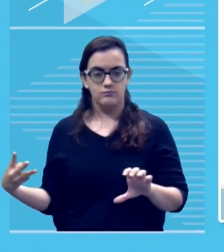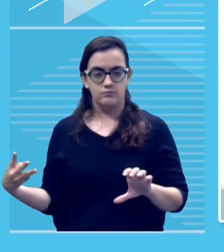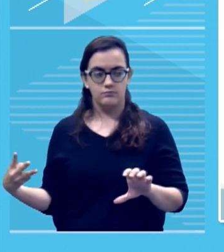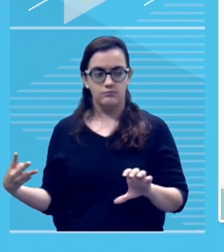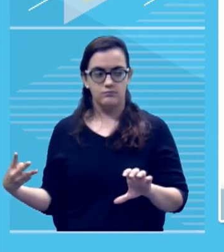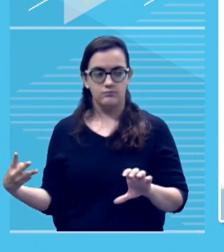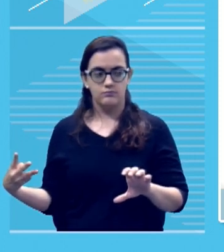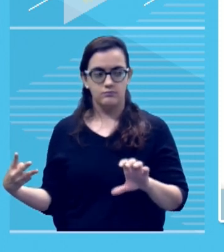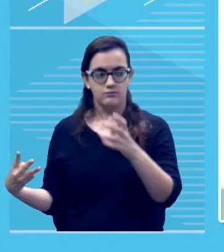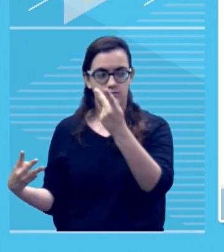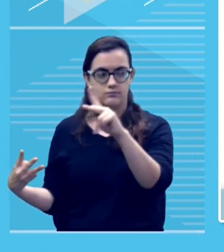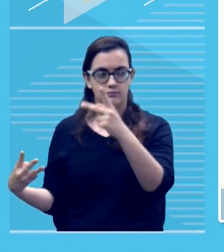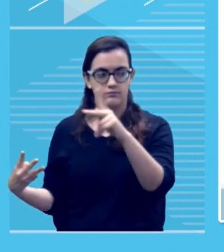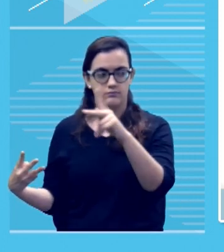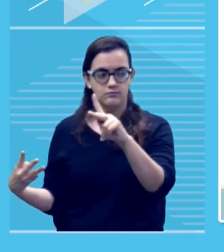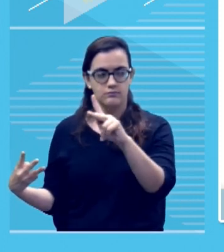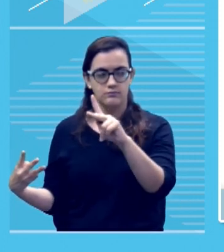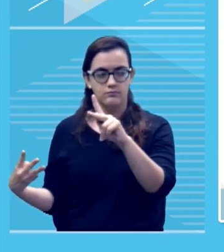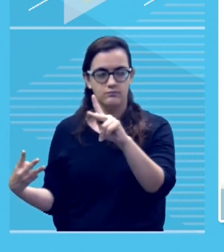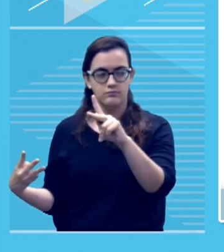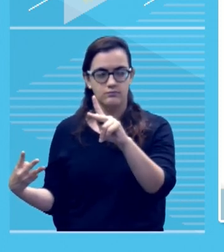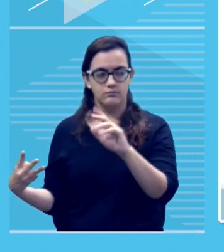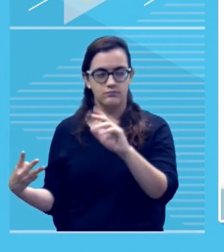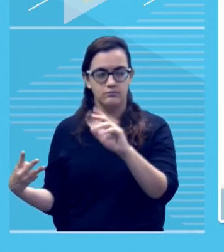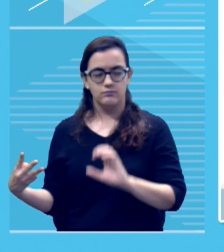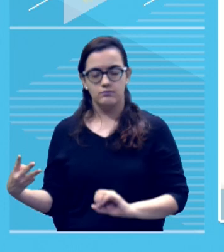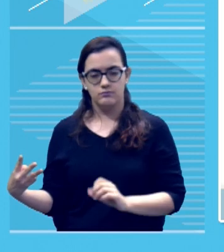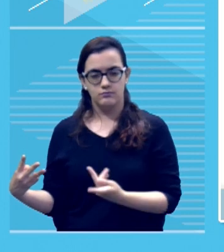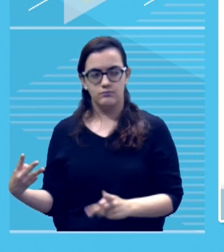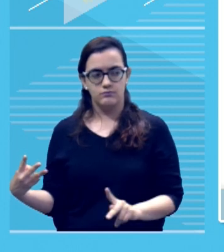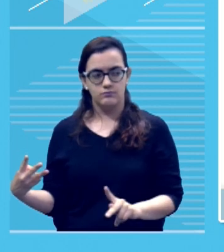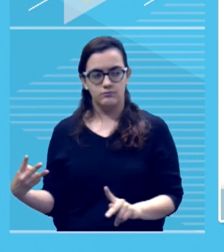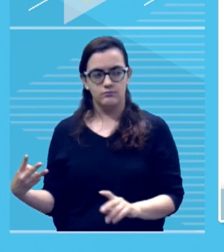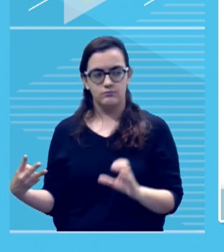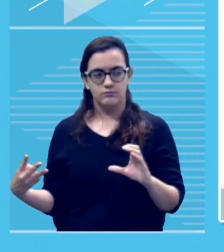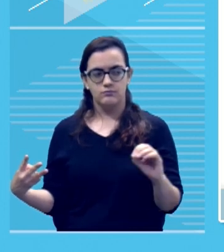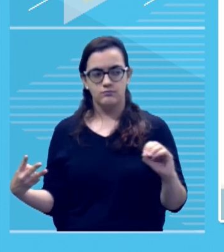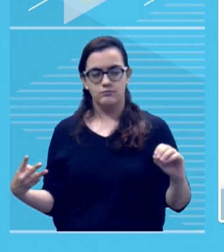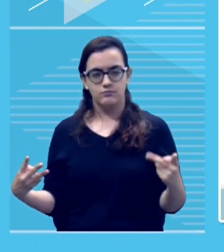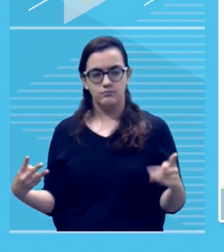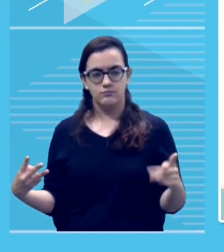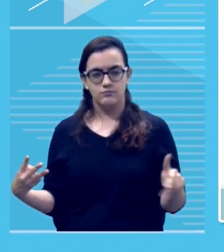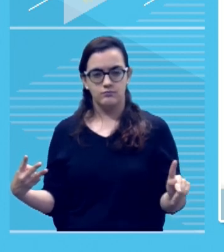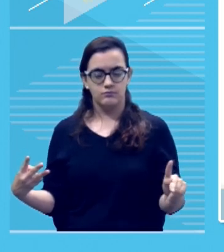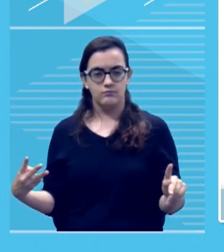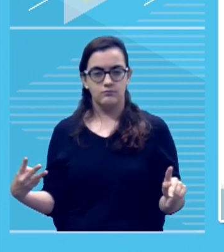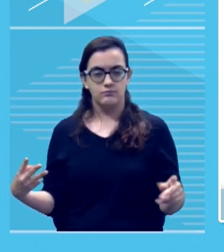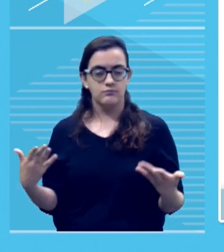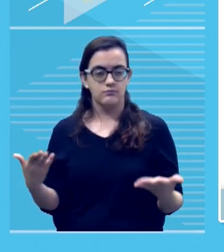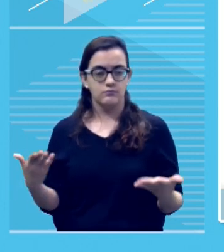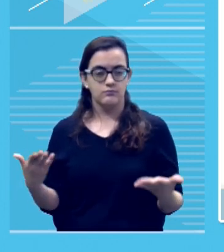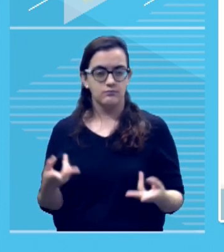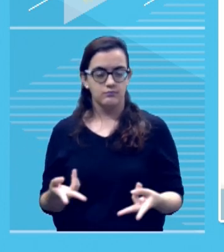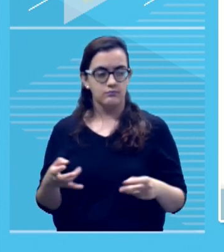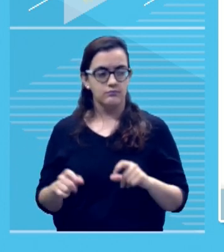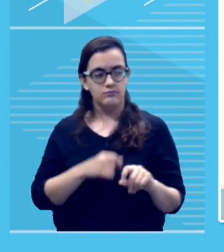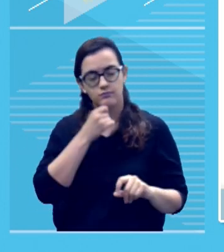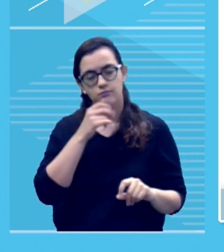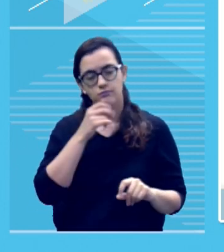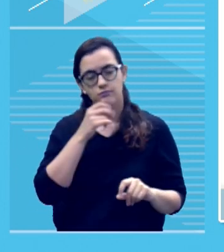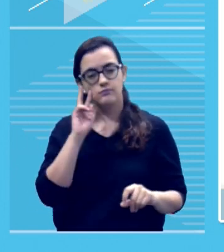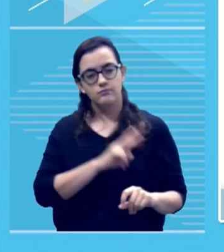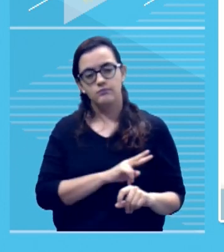um hidrogênio, está aqui. Tem uma hidroxila, está aqui ela. E tem esse COOH. Então, a única molécula